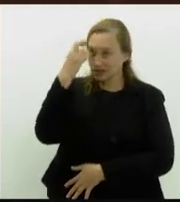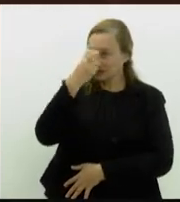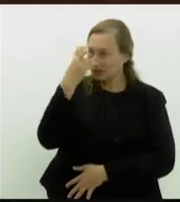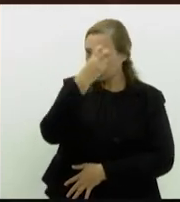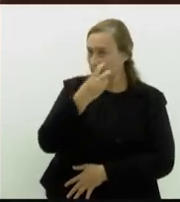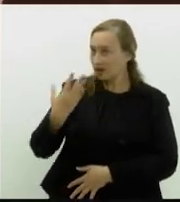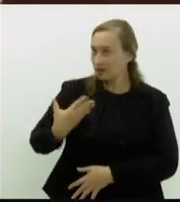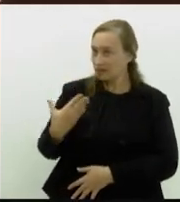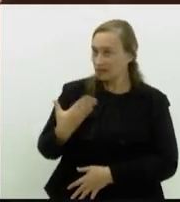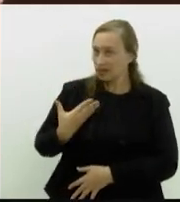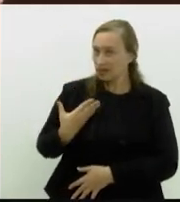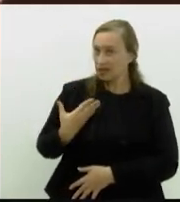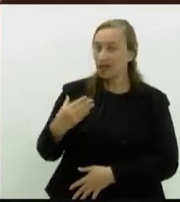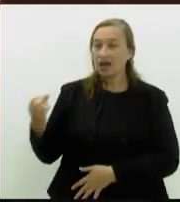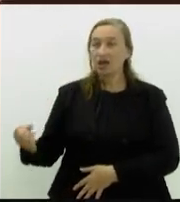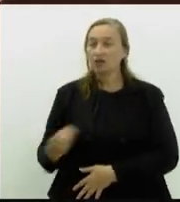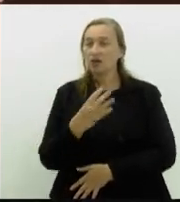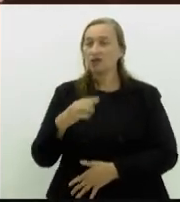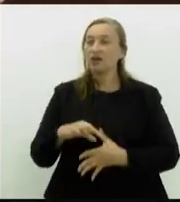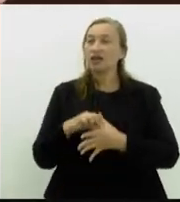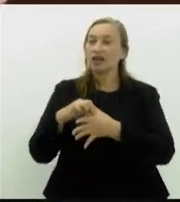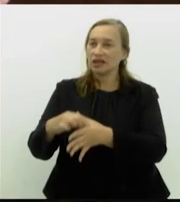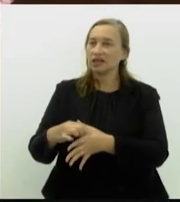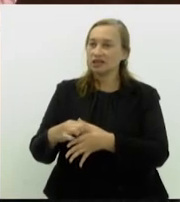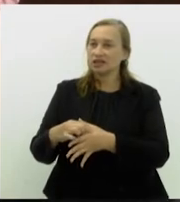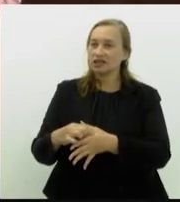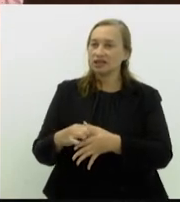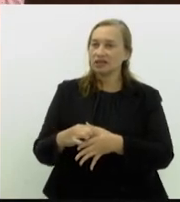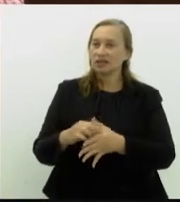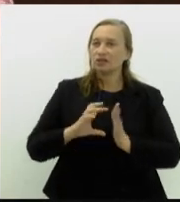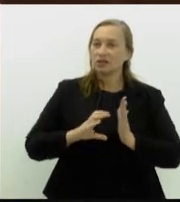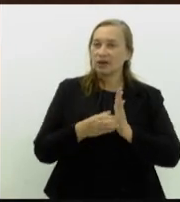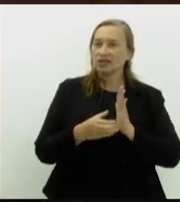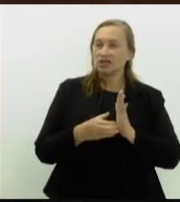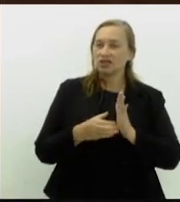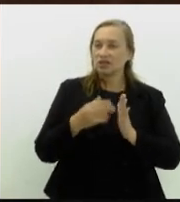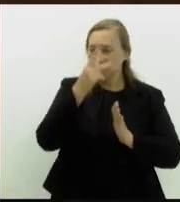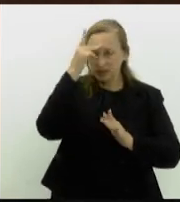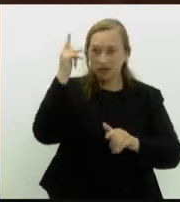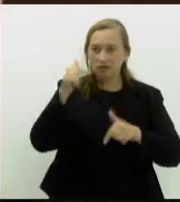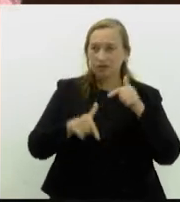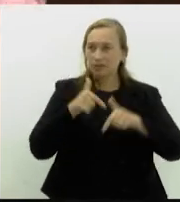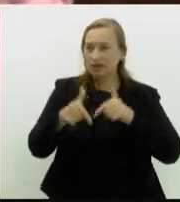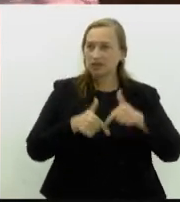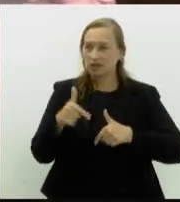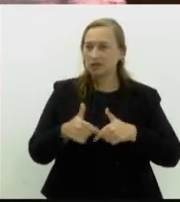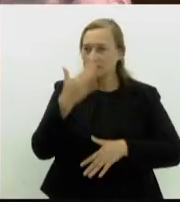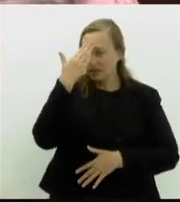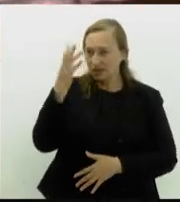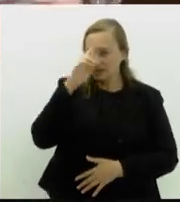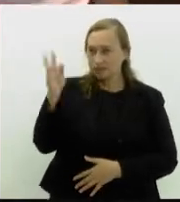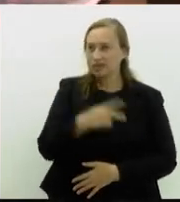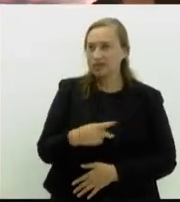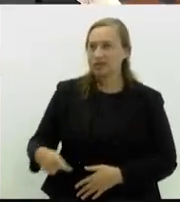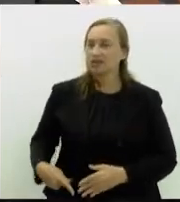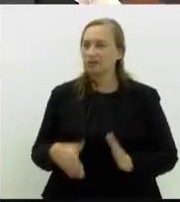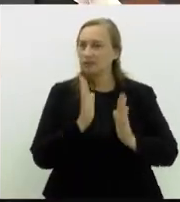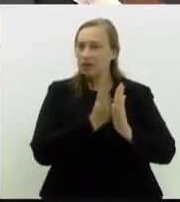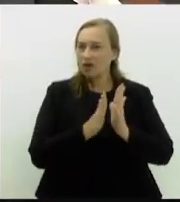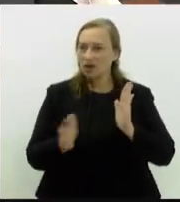companheira aguerrida, é a nova líder do Partido das Trabalhadoras e dos Trabalhadores. Obrigada, presidente. Pela ordem, senhor